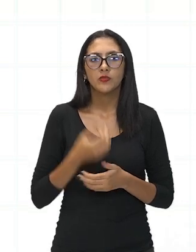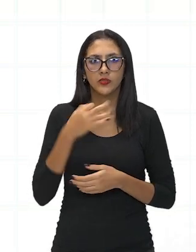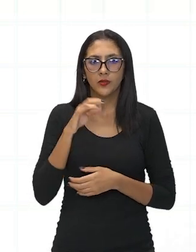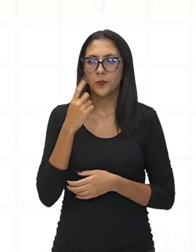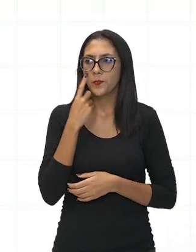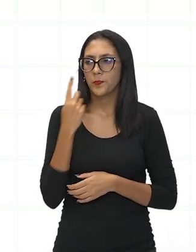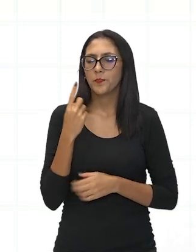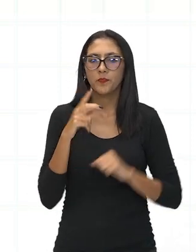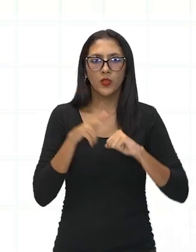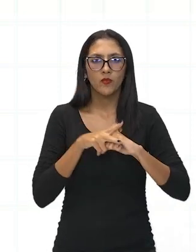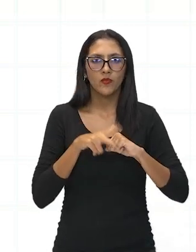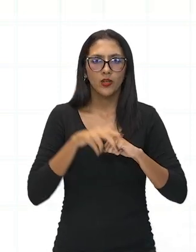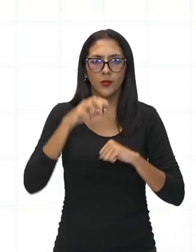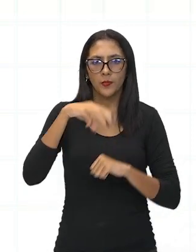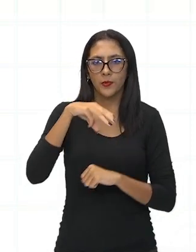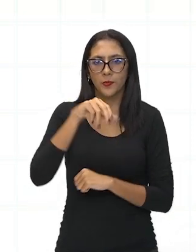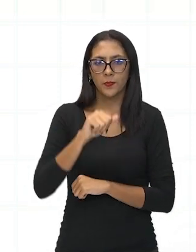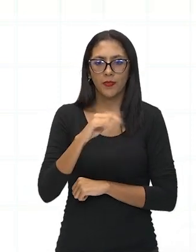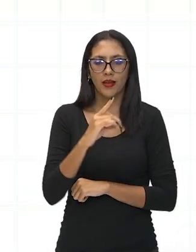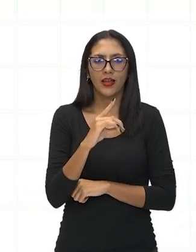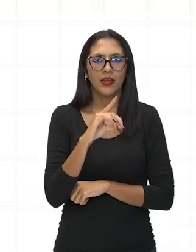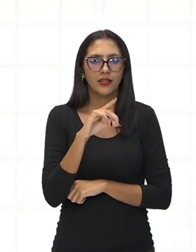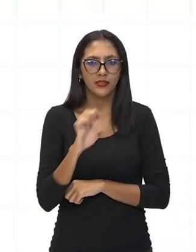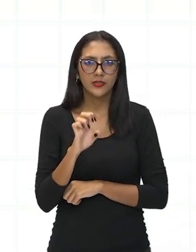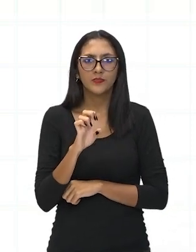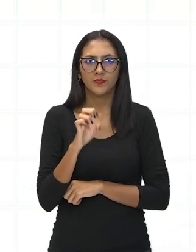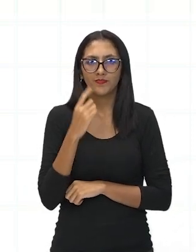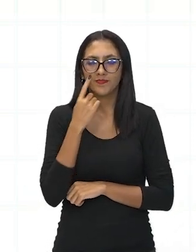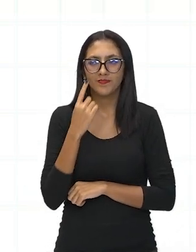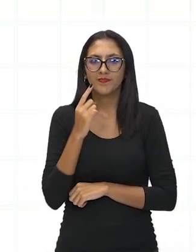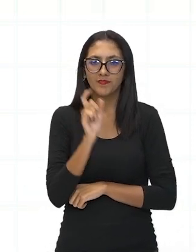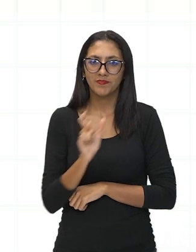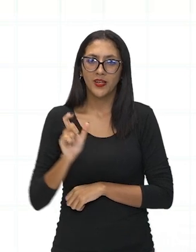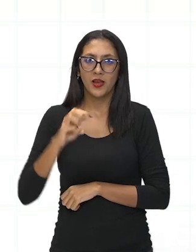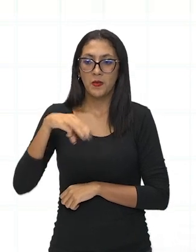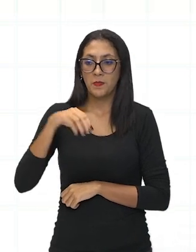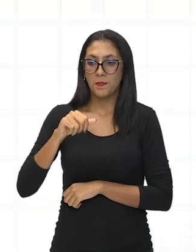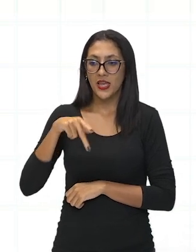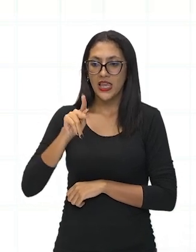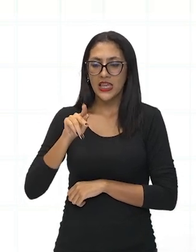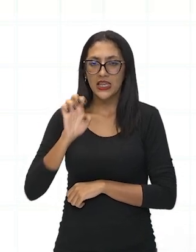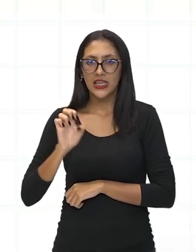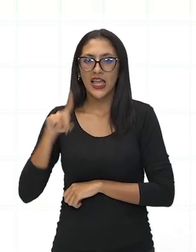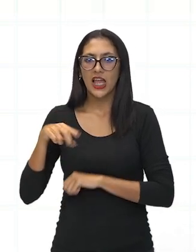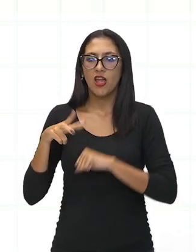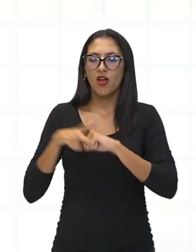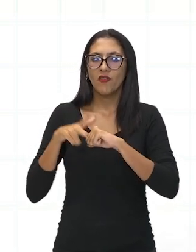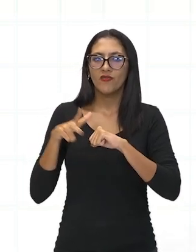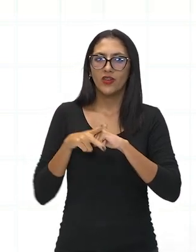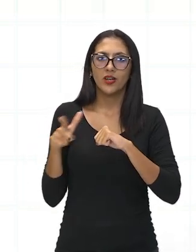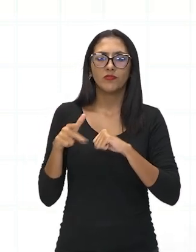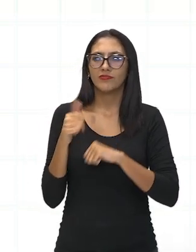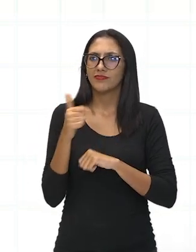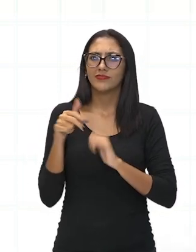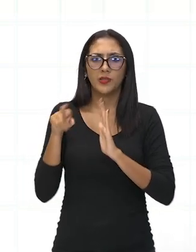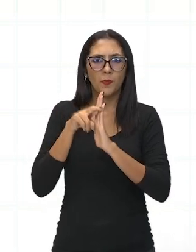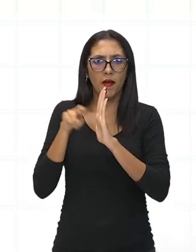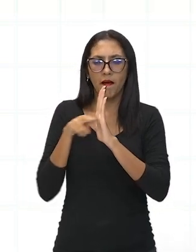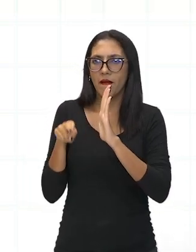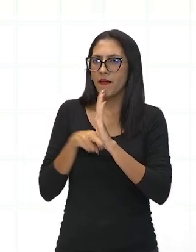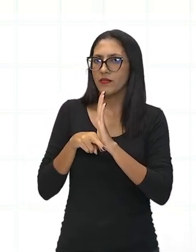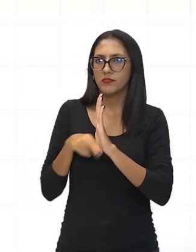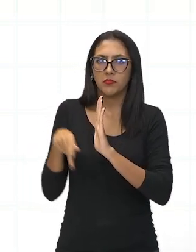made, tá bom? Que é o passado desse verbo. Esse verbo aqui é irregular. Eu preciso saber